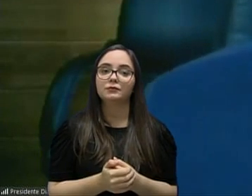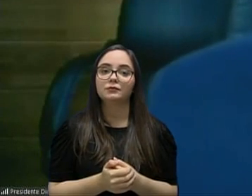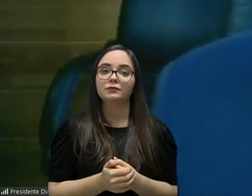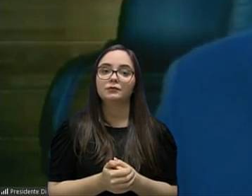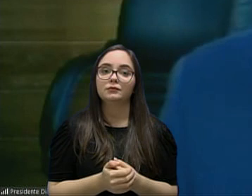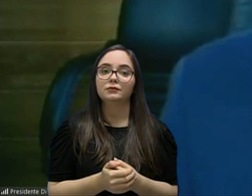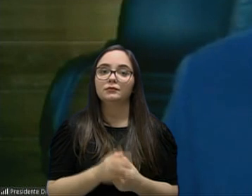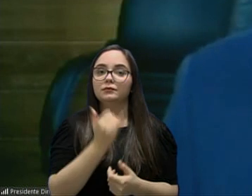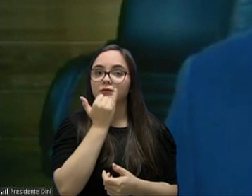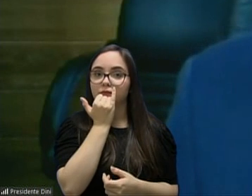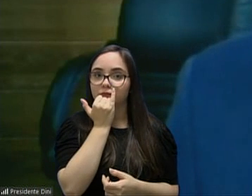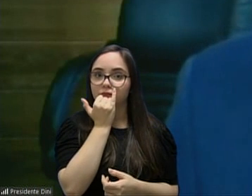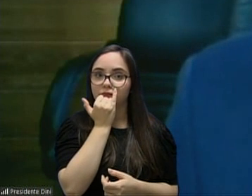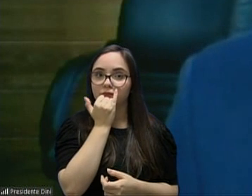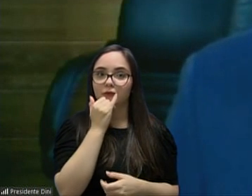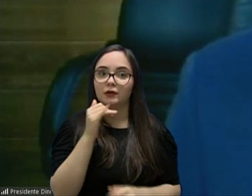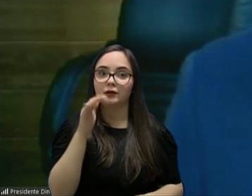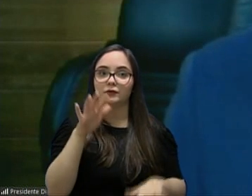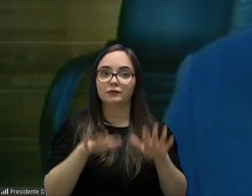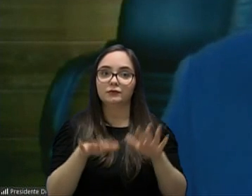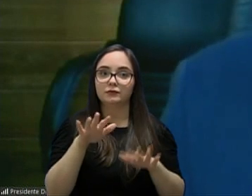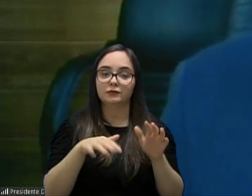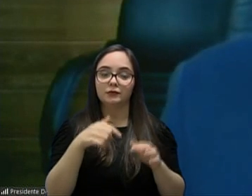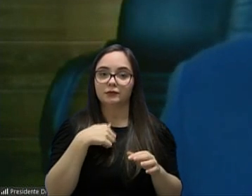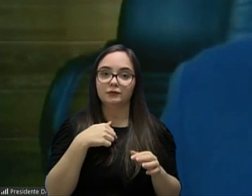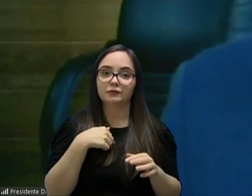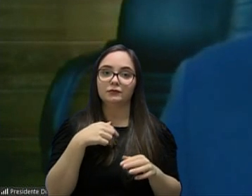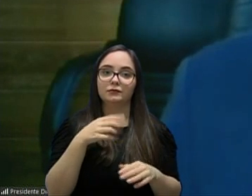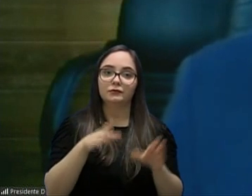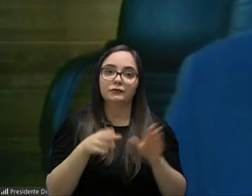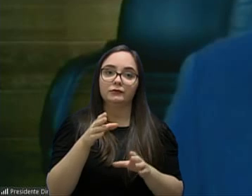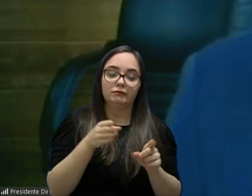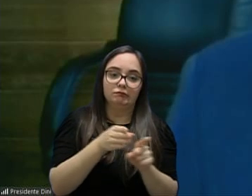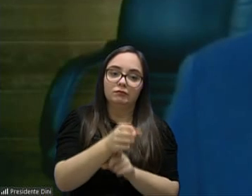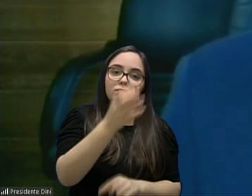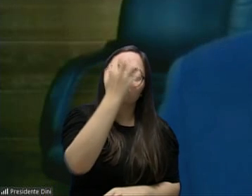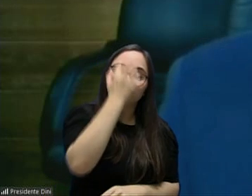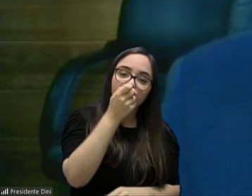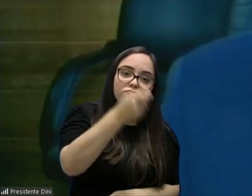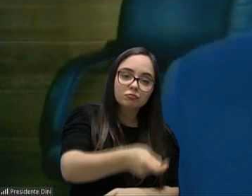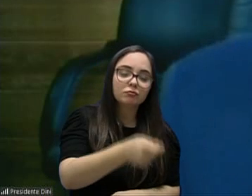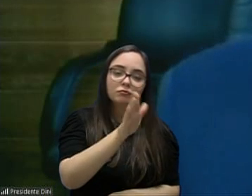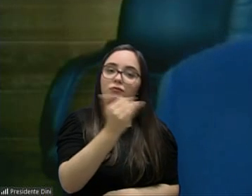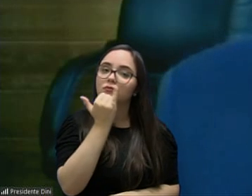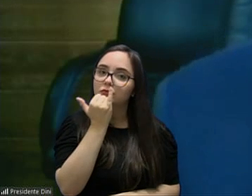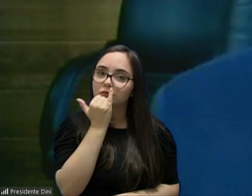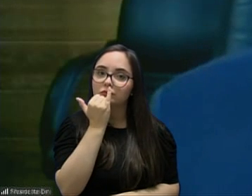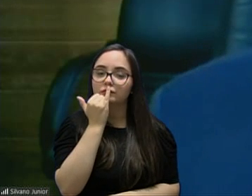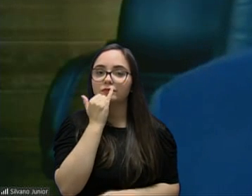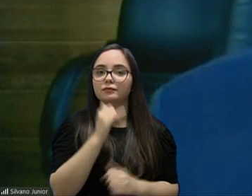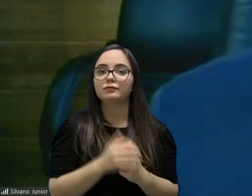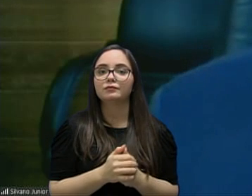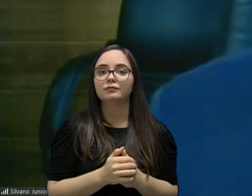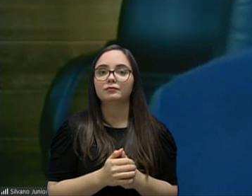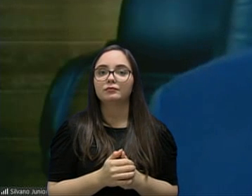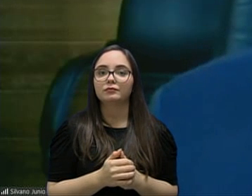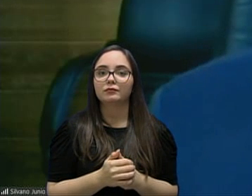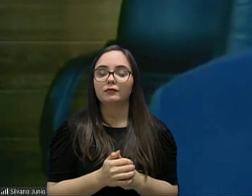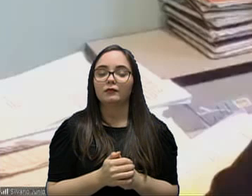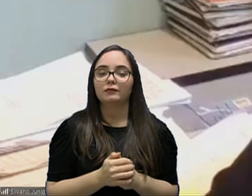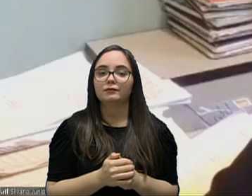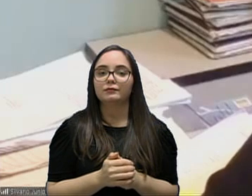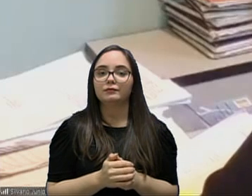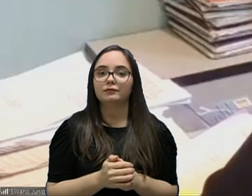Me perdoe, às vezes, a condução do trabalho de uma maneira mais célere, mas Obrigado, eu acredito que